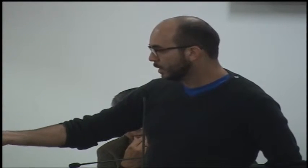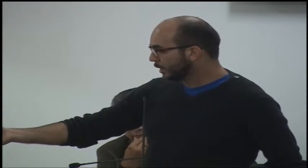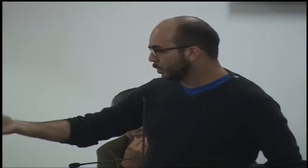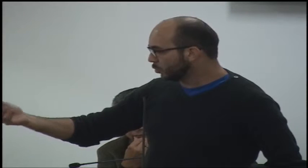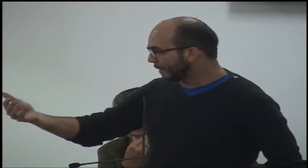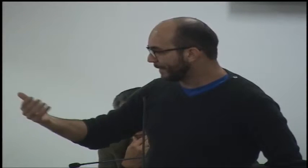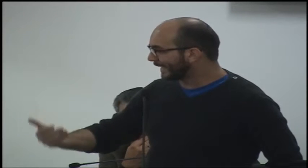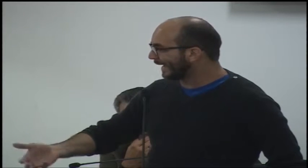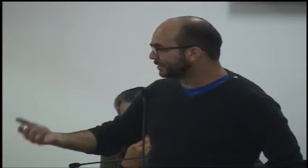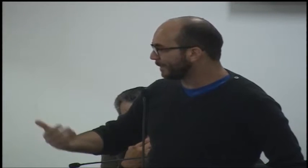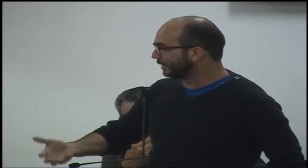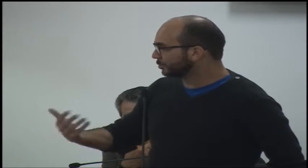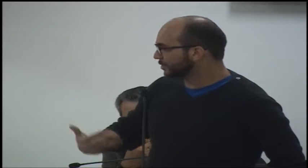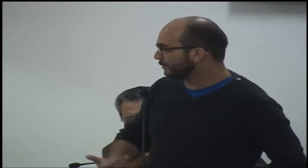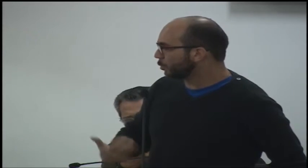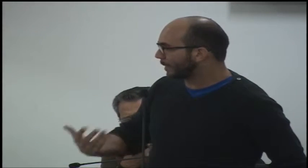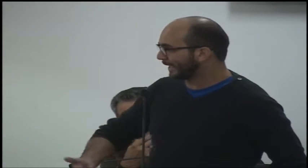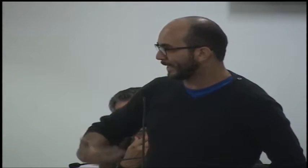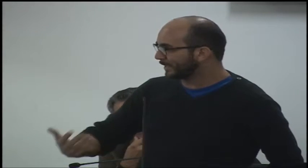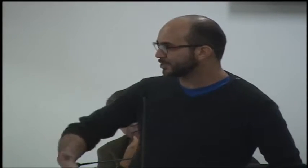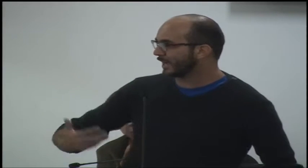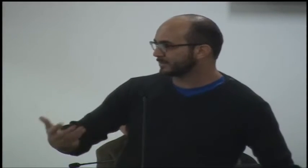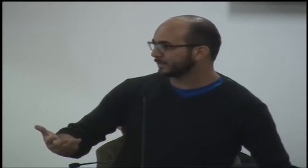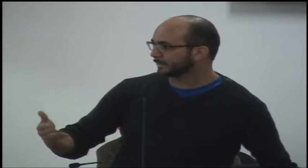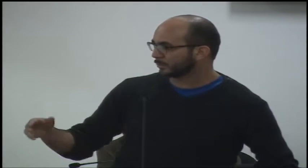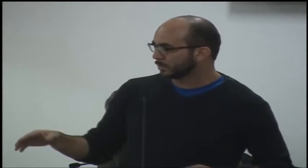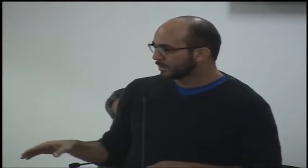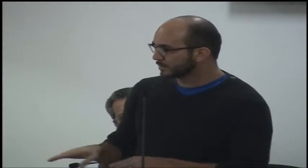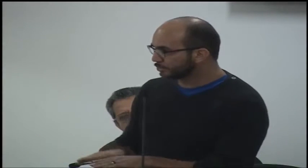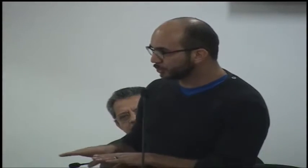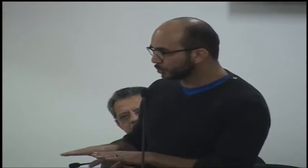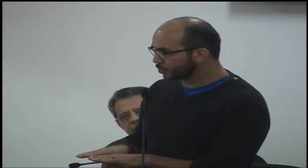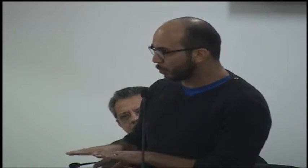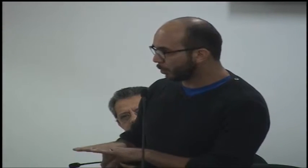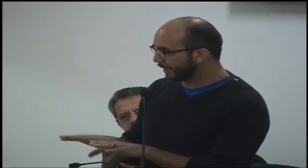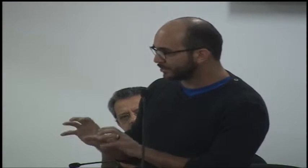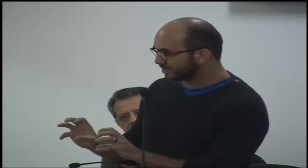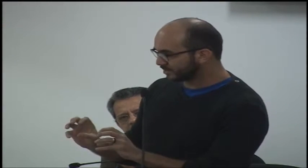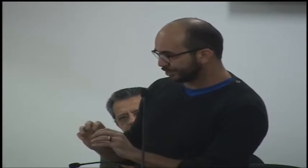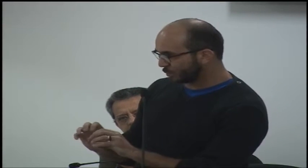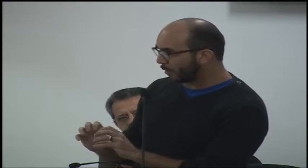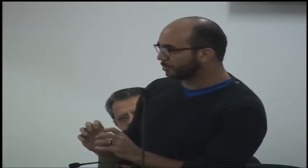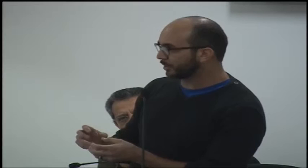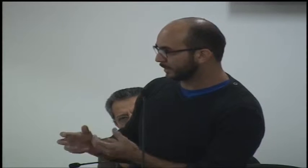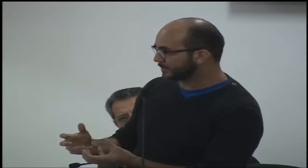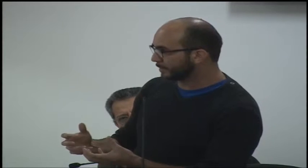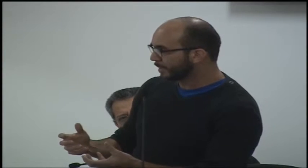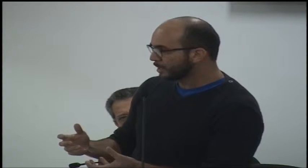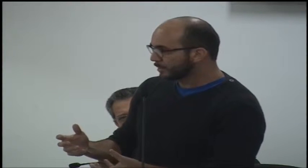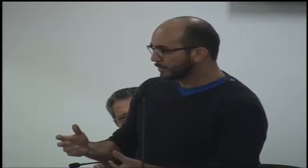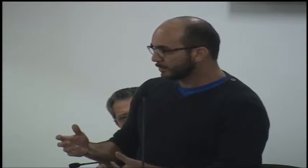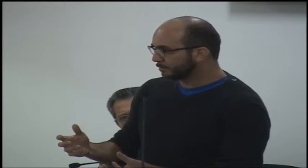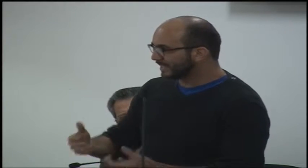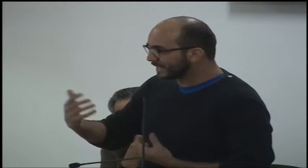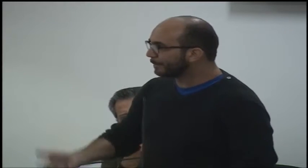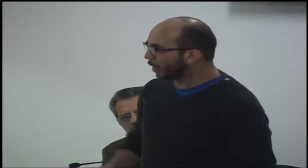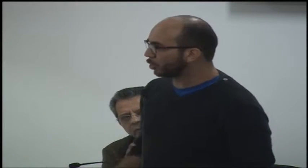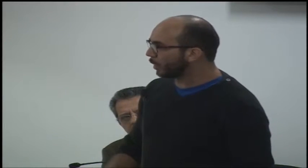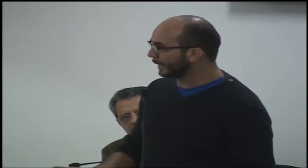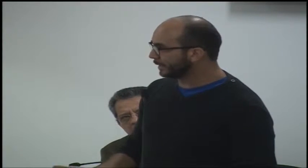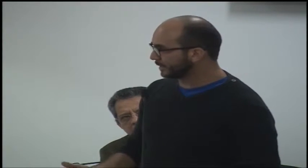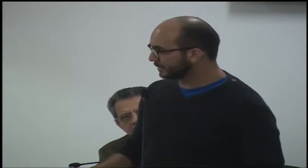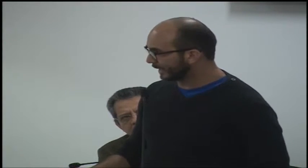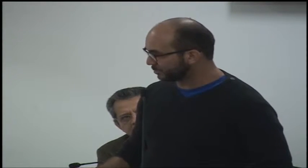cidadão e uma medalha de mérito cívico para aquele que já é cidadão. São títulos concorrentes de igual importância, mas é a